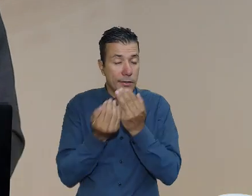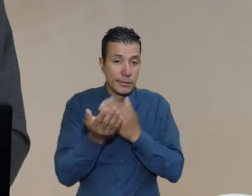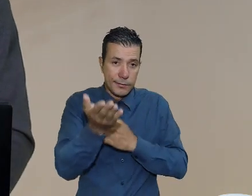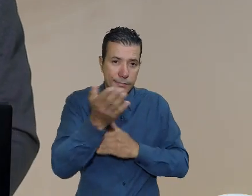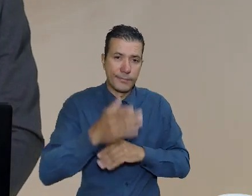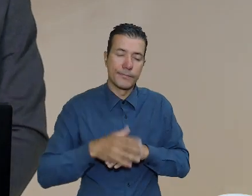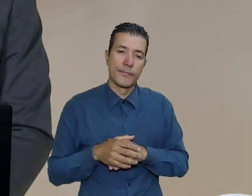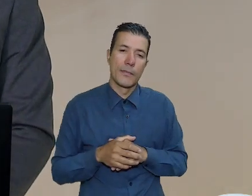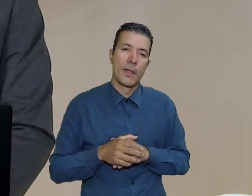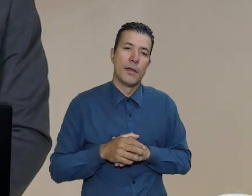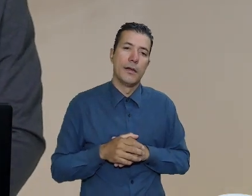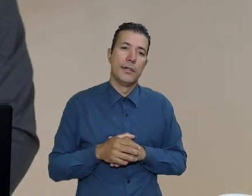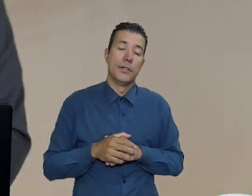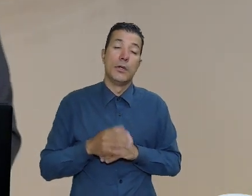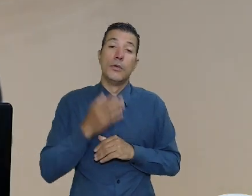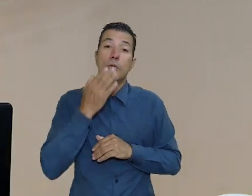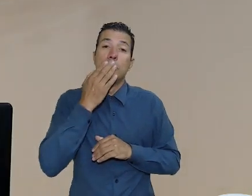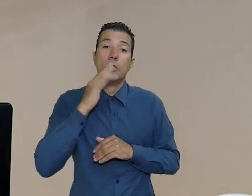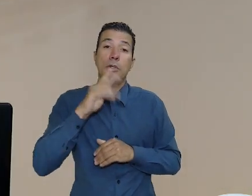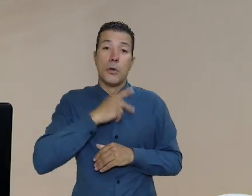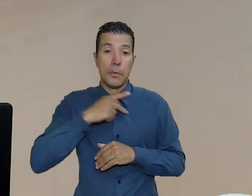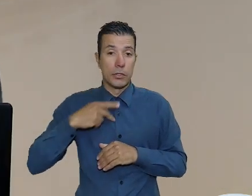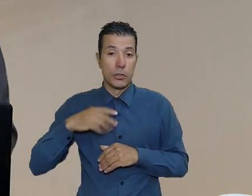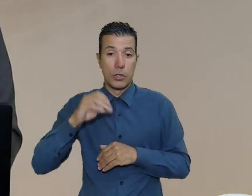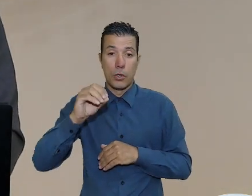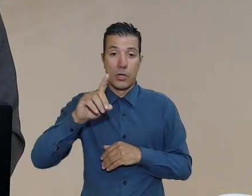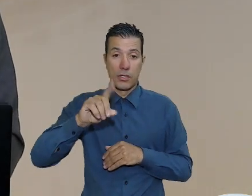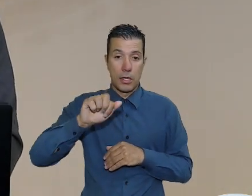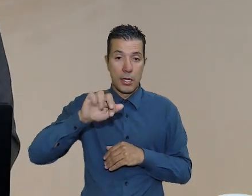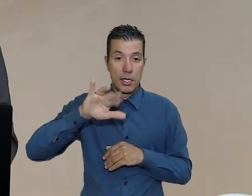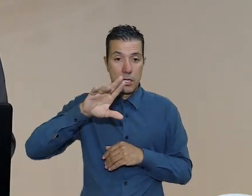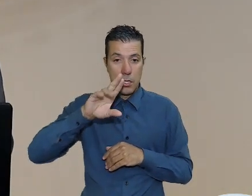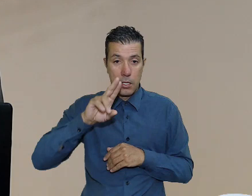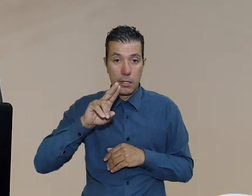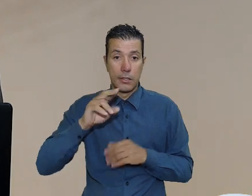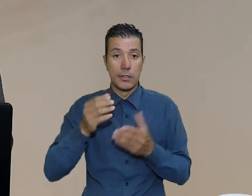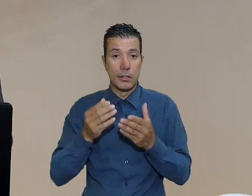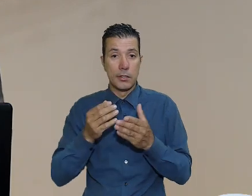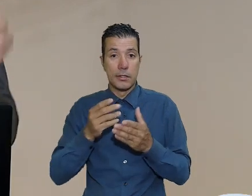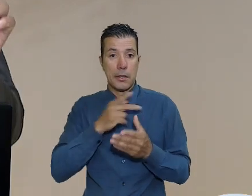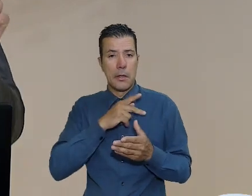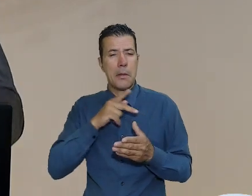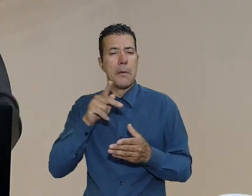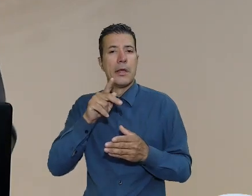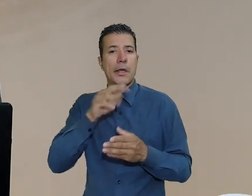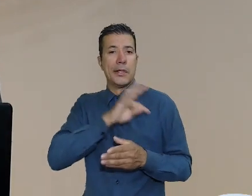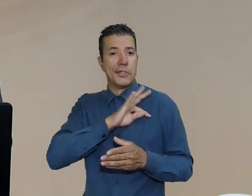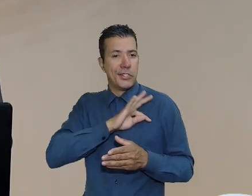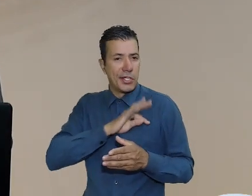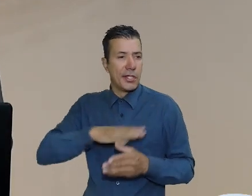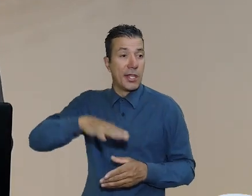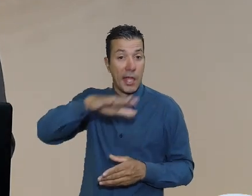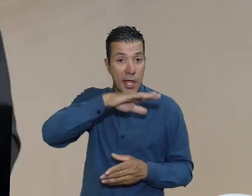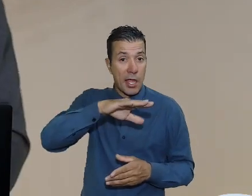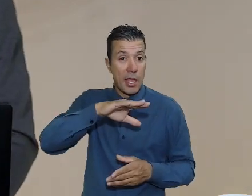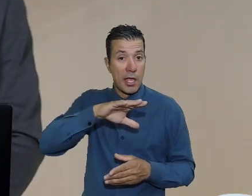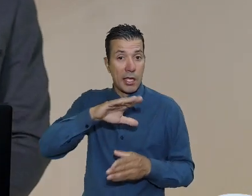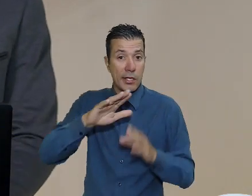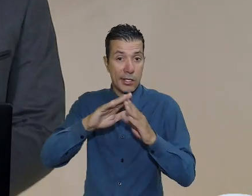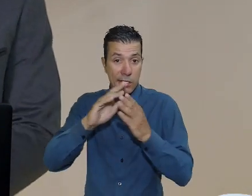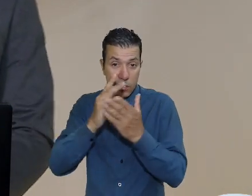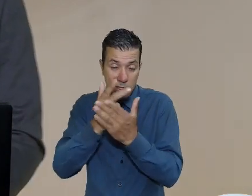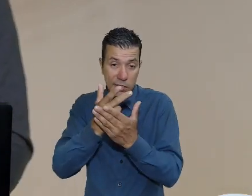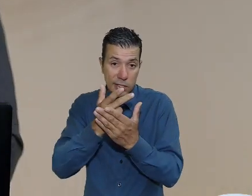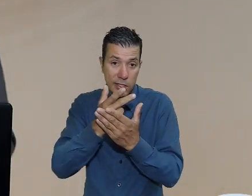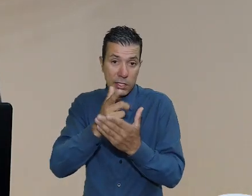Quero neste momento também colocar um pedido do pastor Odair, do Parque Tietê, Luziene. Igreja do Parque do